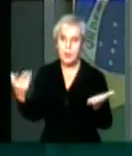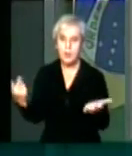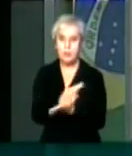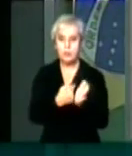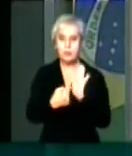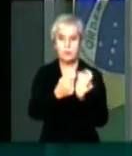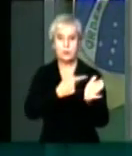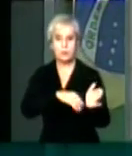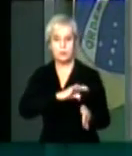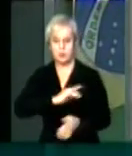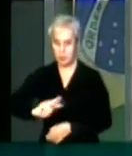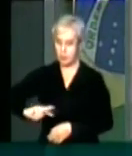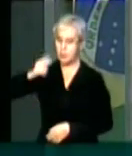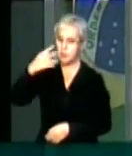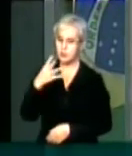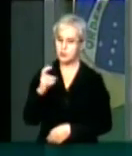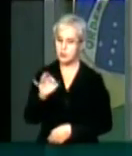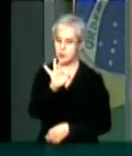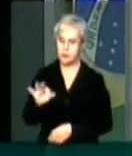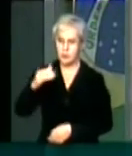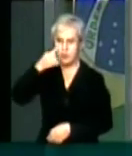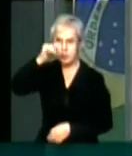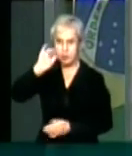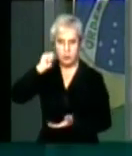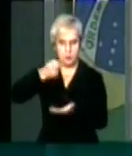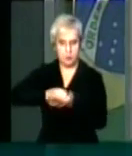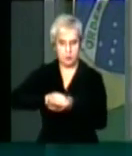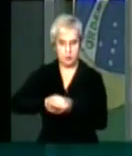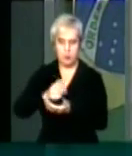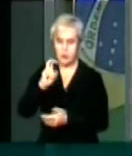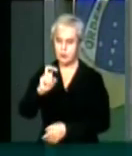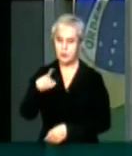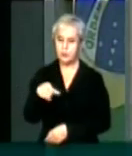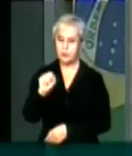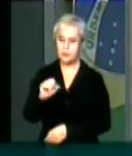É reajuste de 45% na conta de luz, é